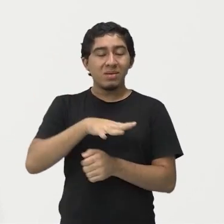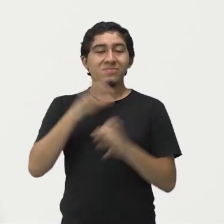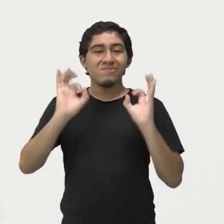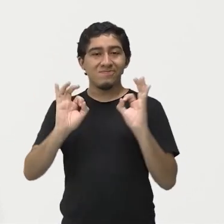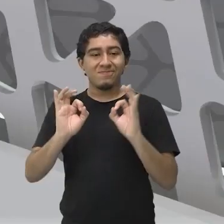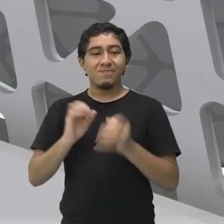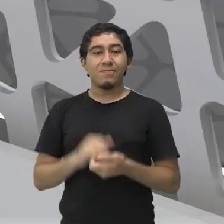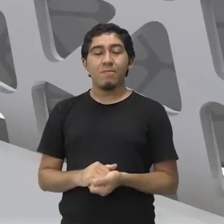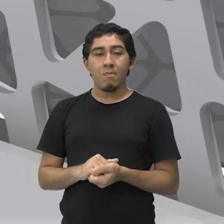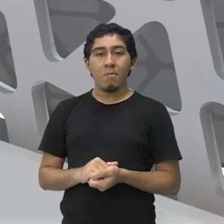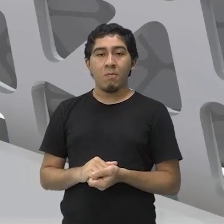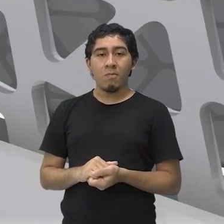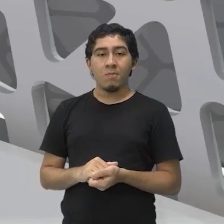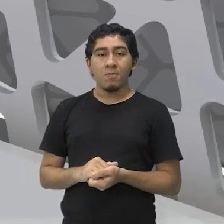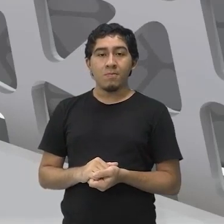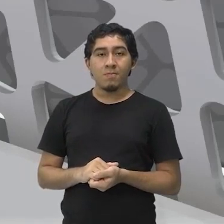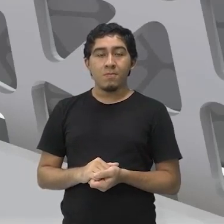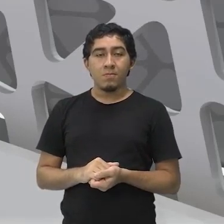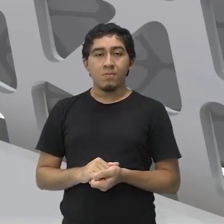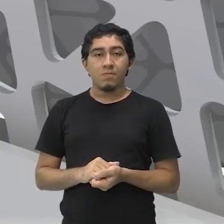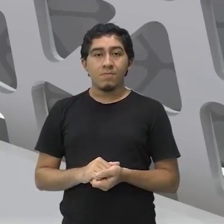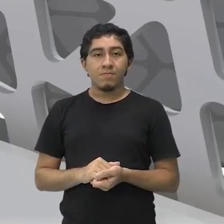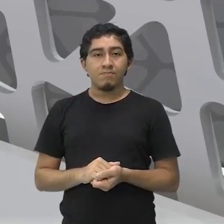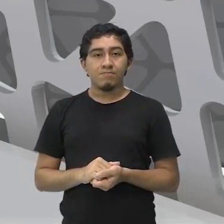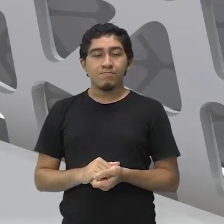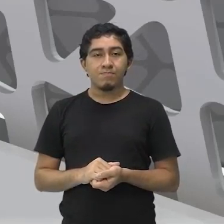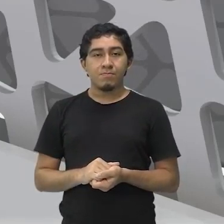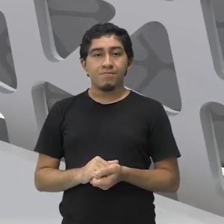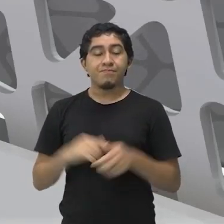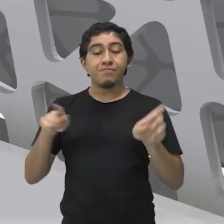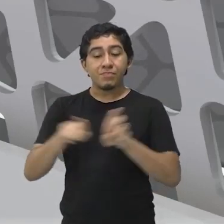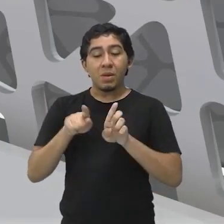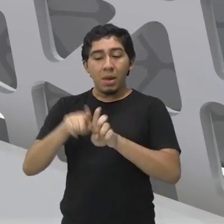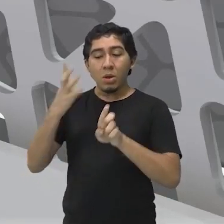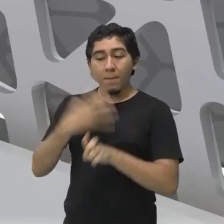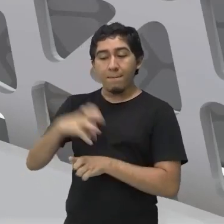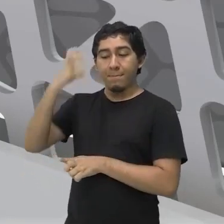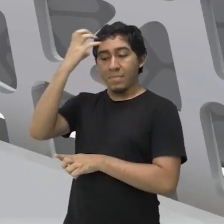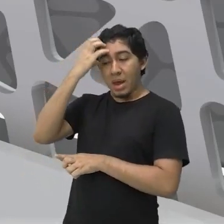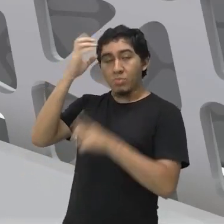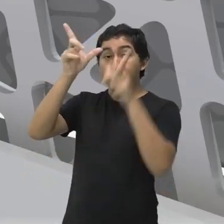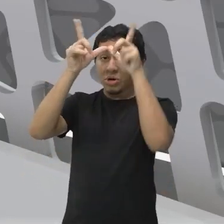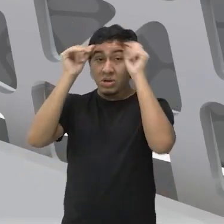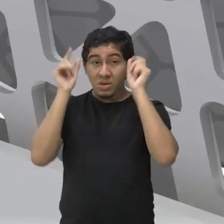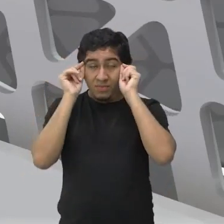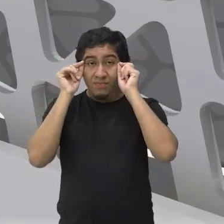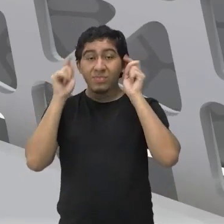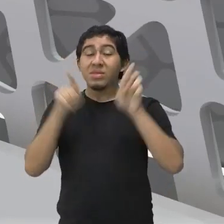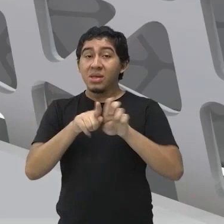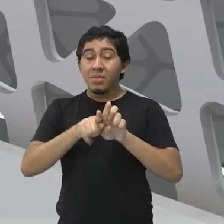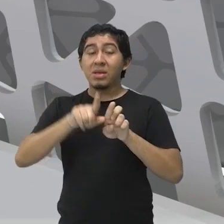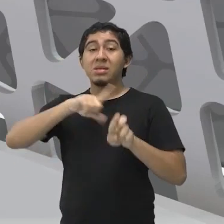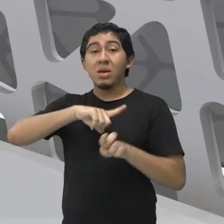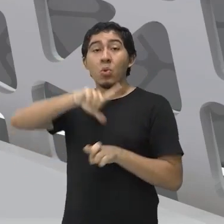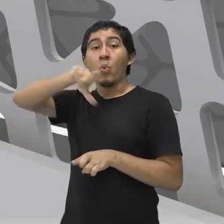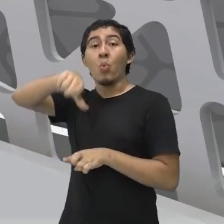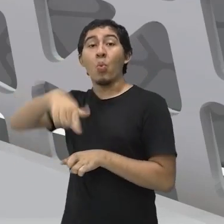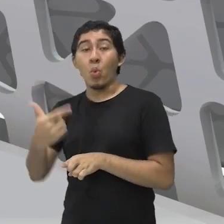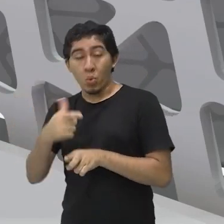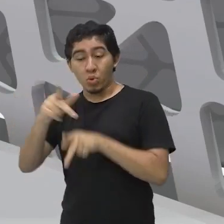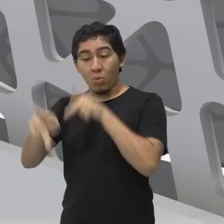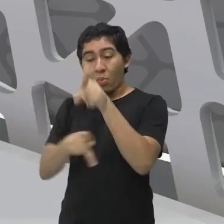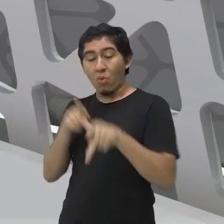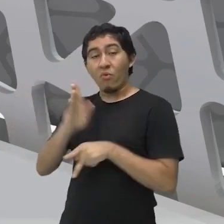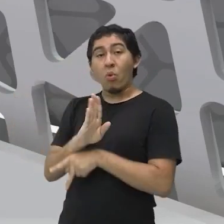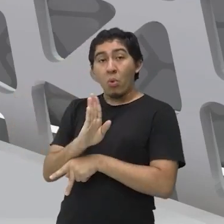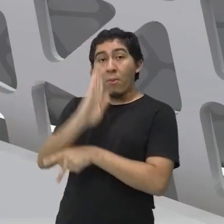ao Império Grego, nós vamos ver também o Império Romano, que começa a ganhar força e se